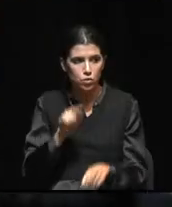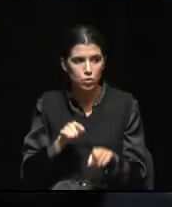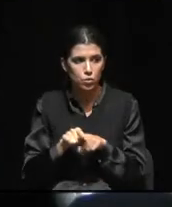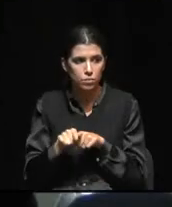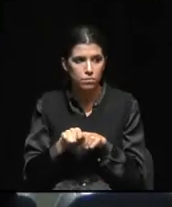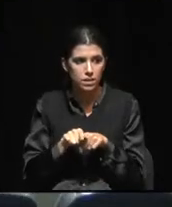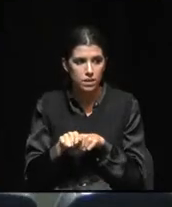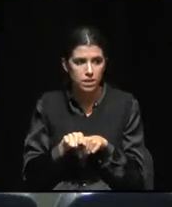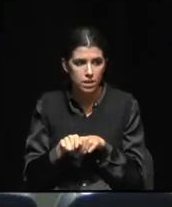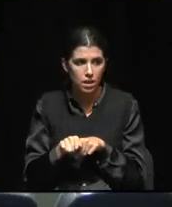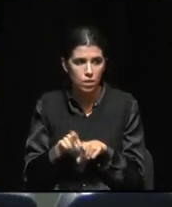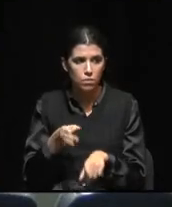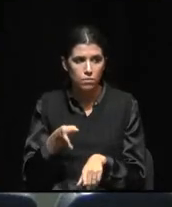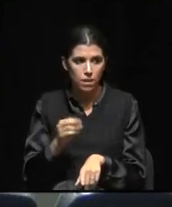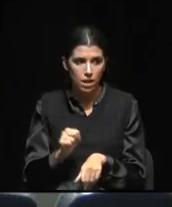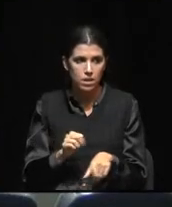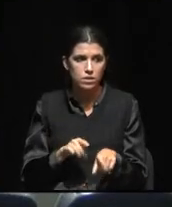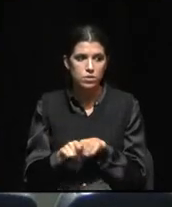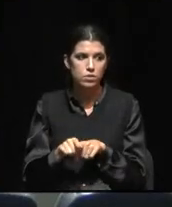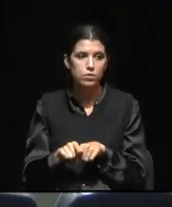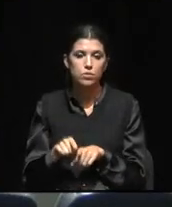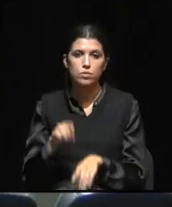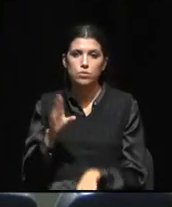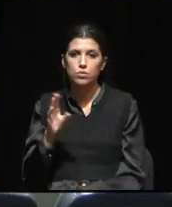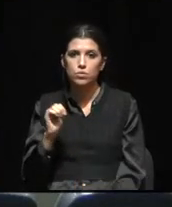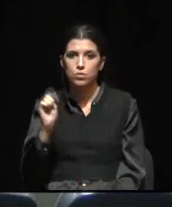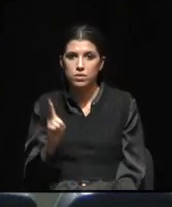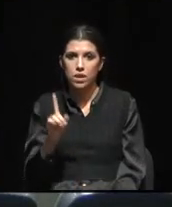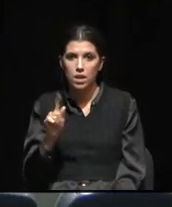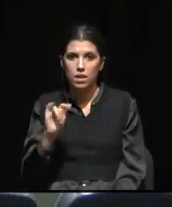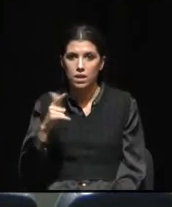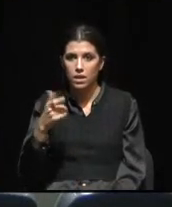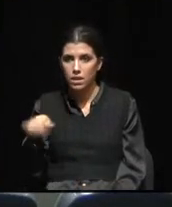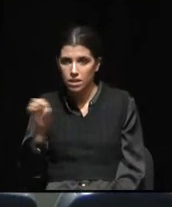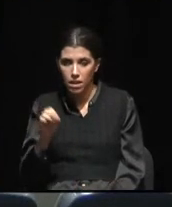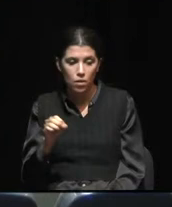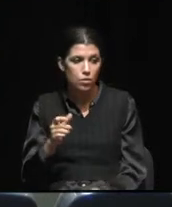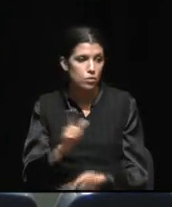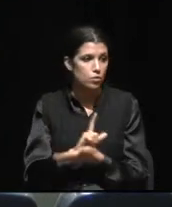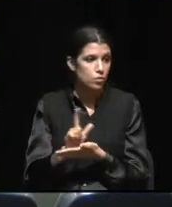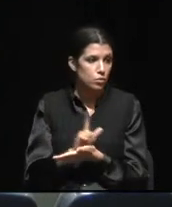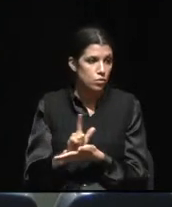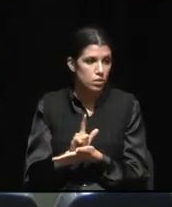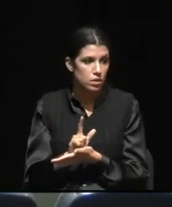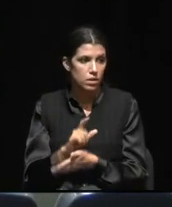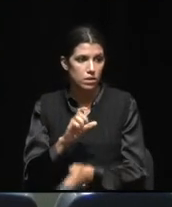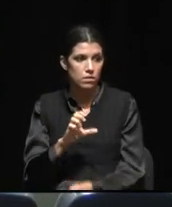natar do PS será o deputado Leitão e do livre deputada Isabel menes